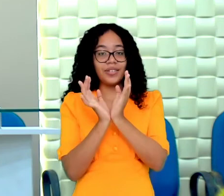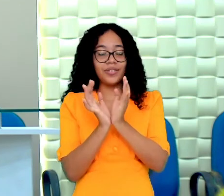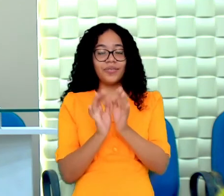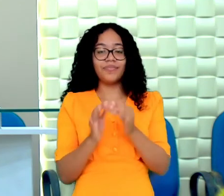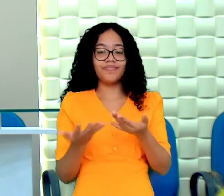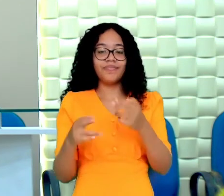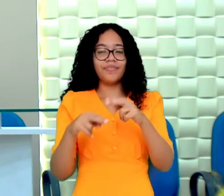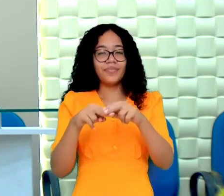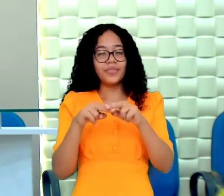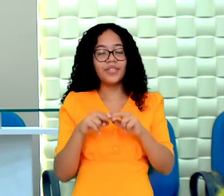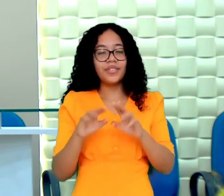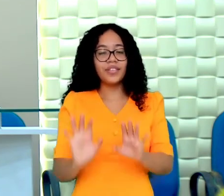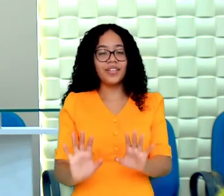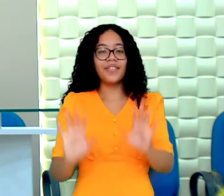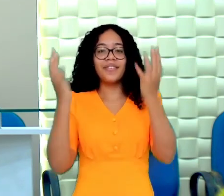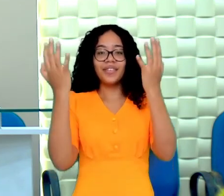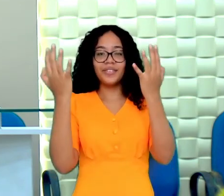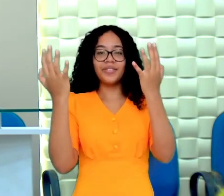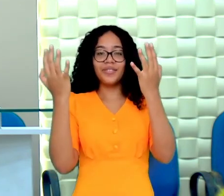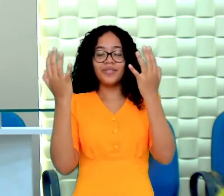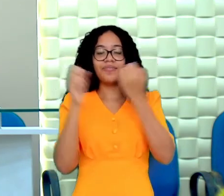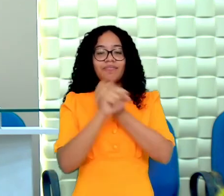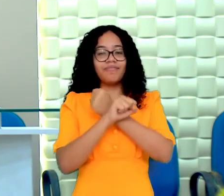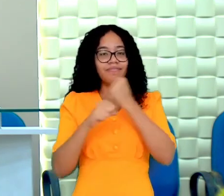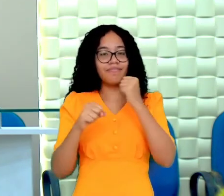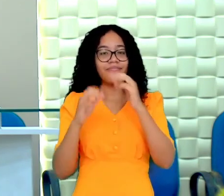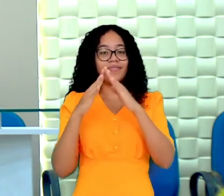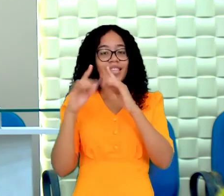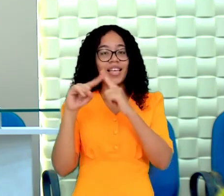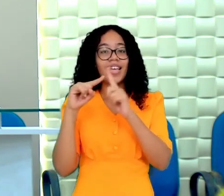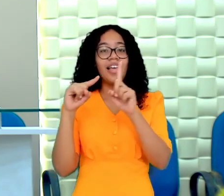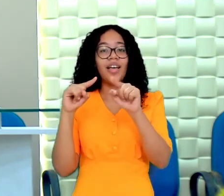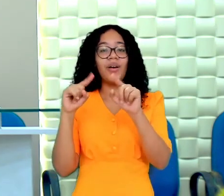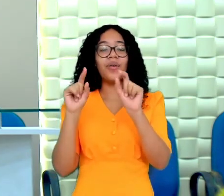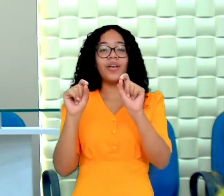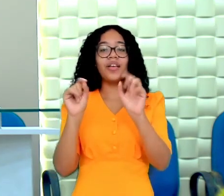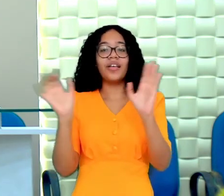a festa maior da igreja é a Santa Ceia.